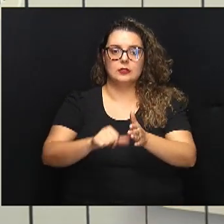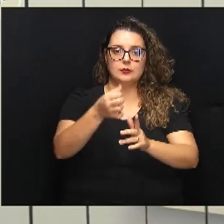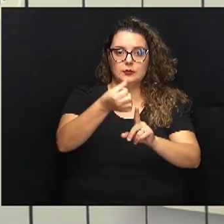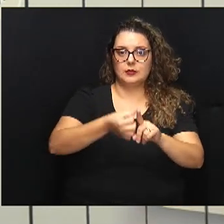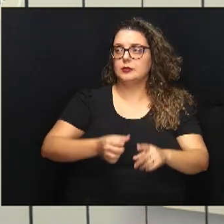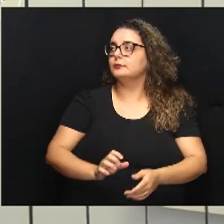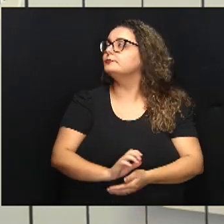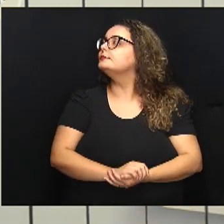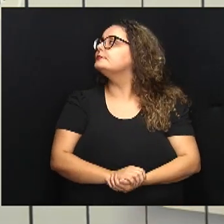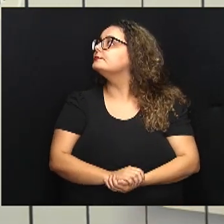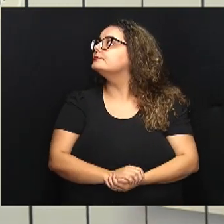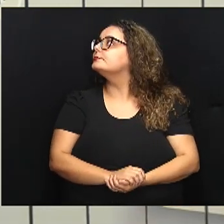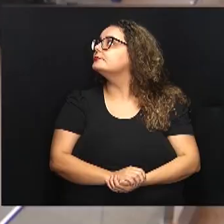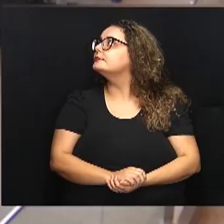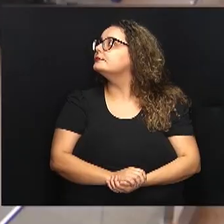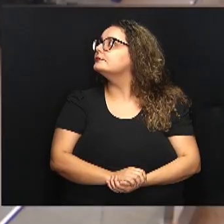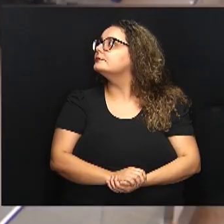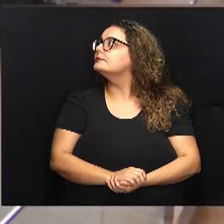semestre.